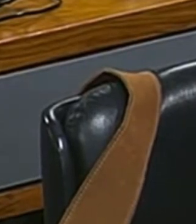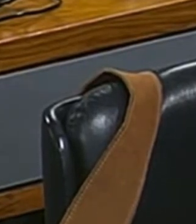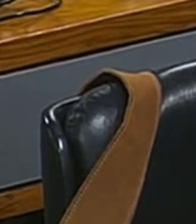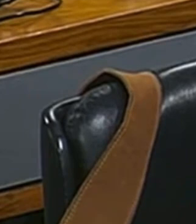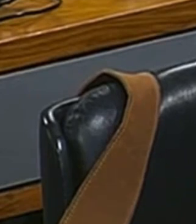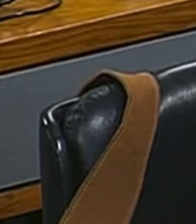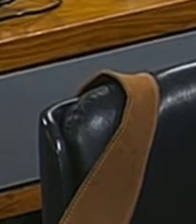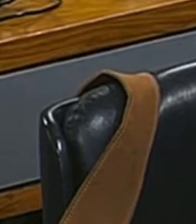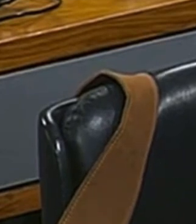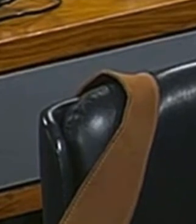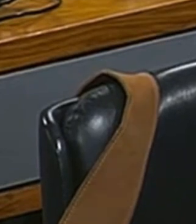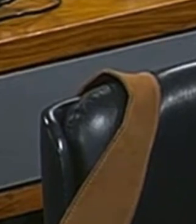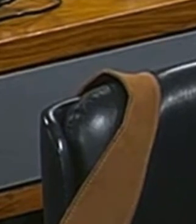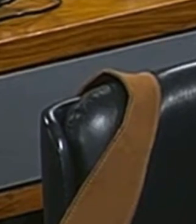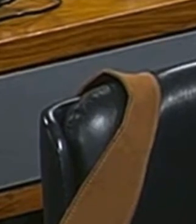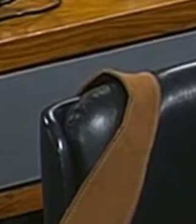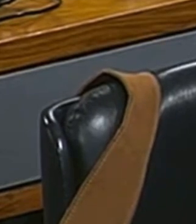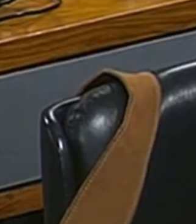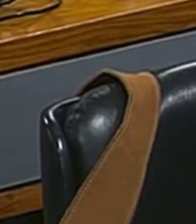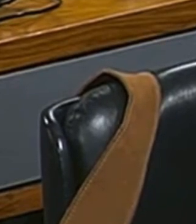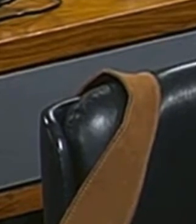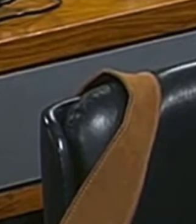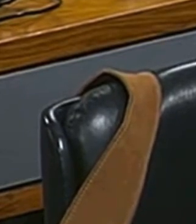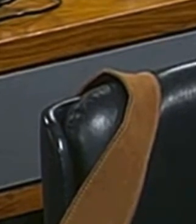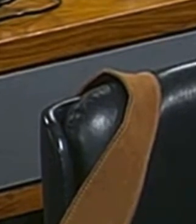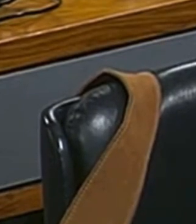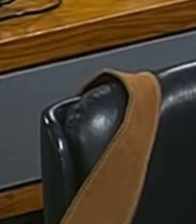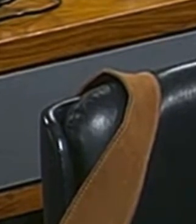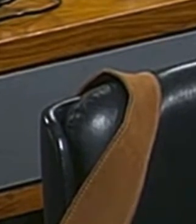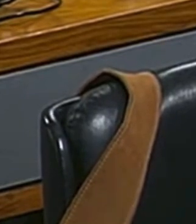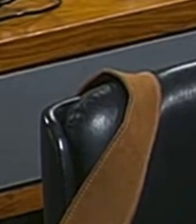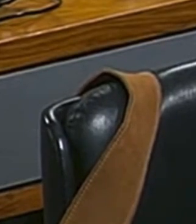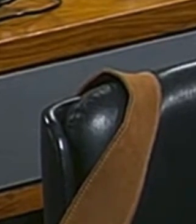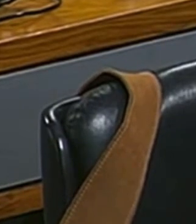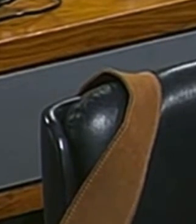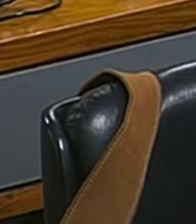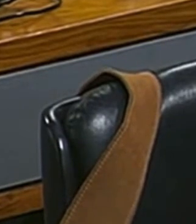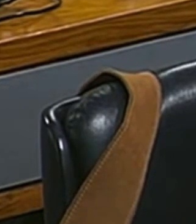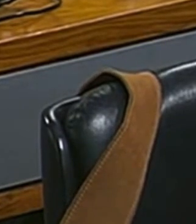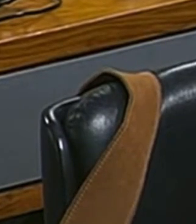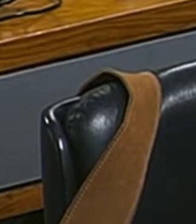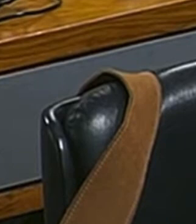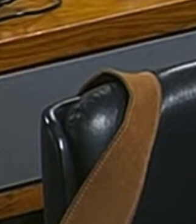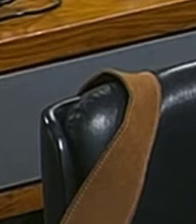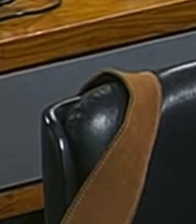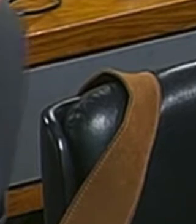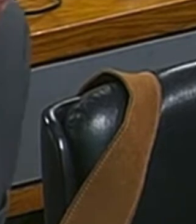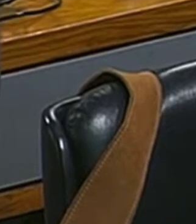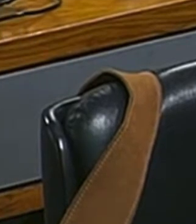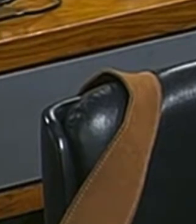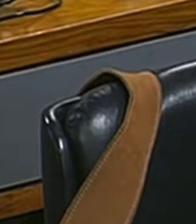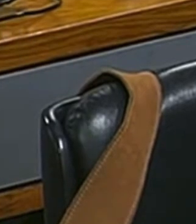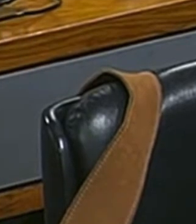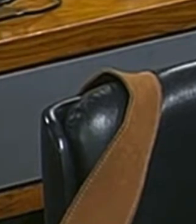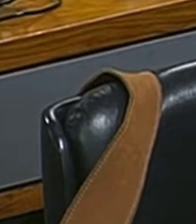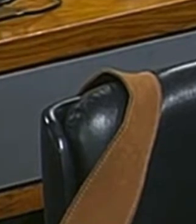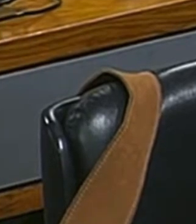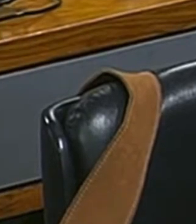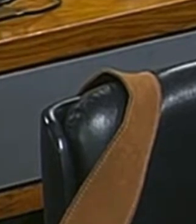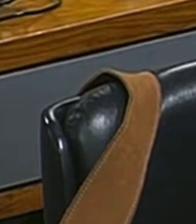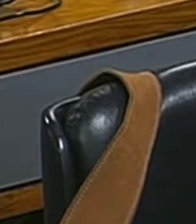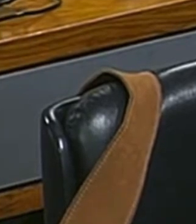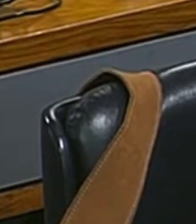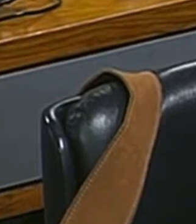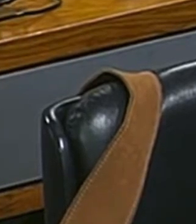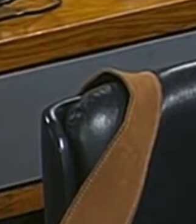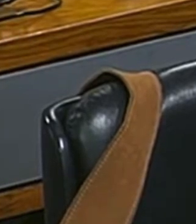Cadê esses caras? Cadê esses partícipes golpistas do processo? Cadê o Augusto Heleno?